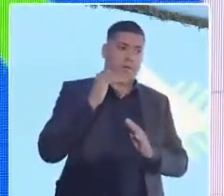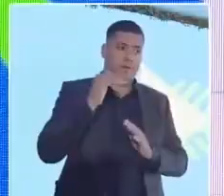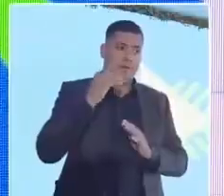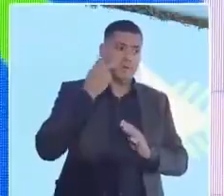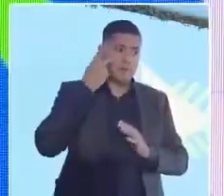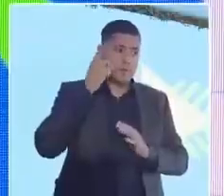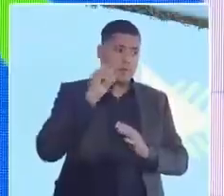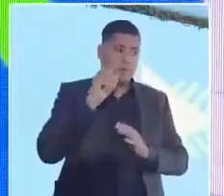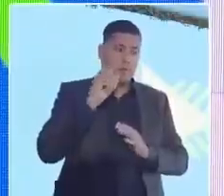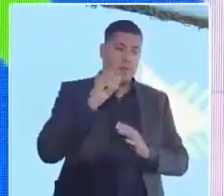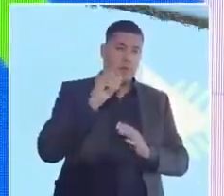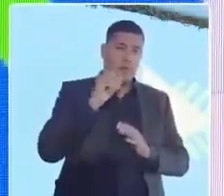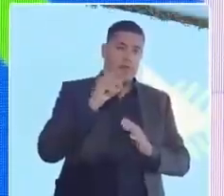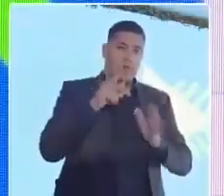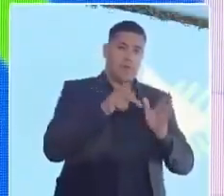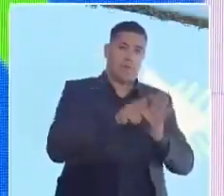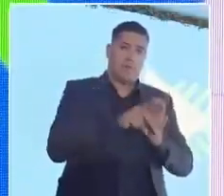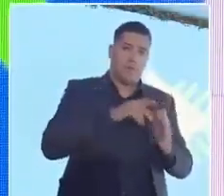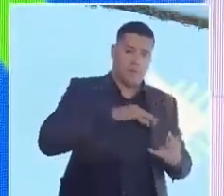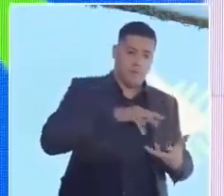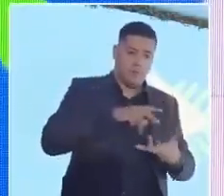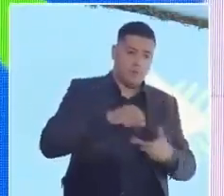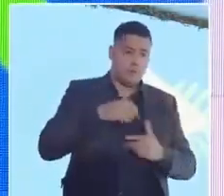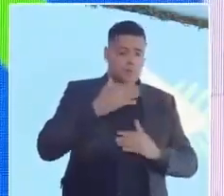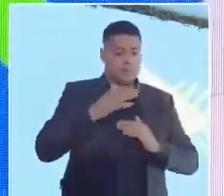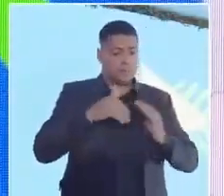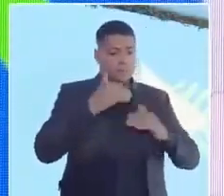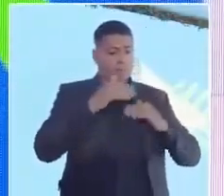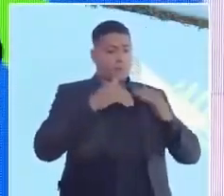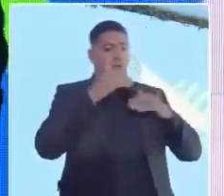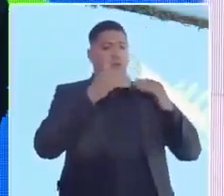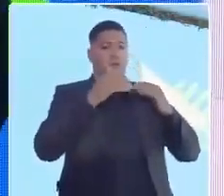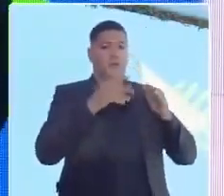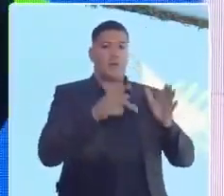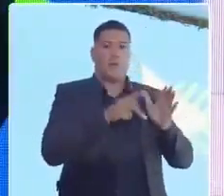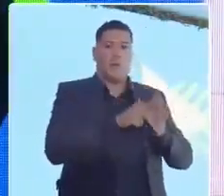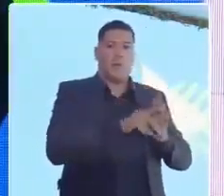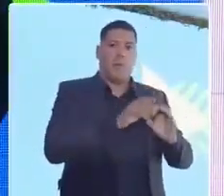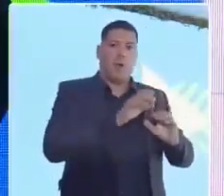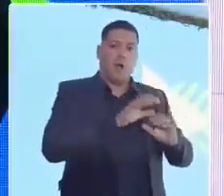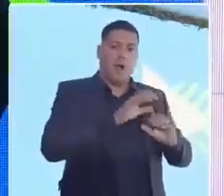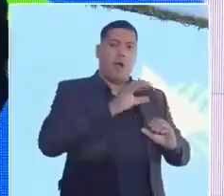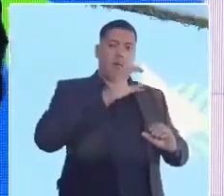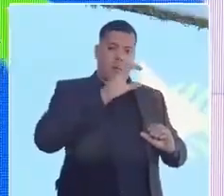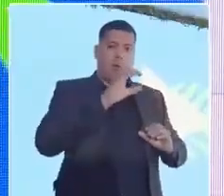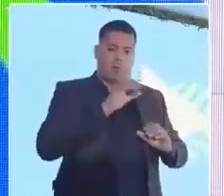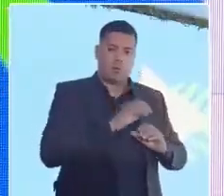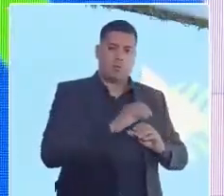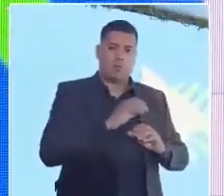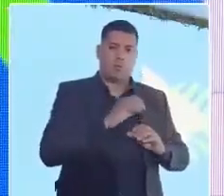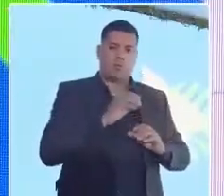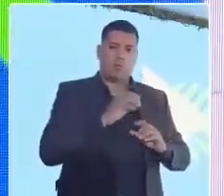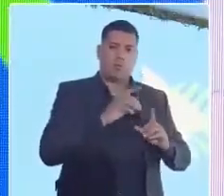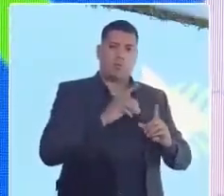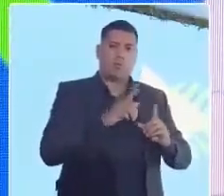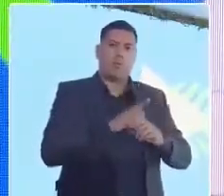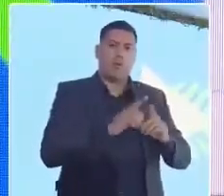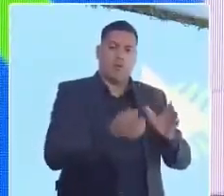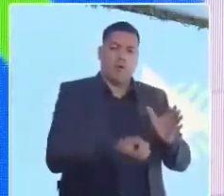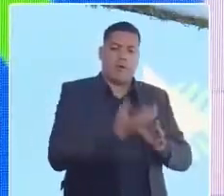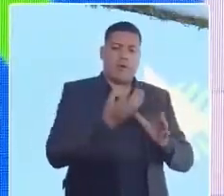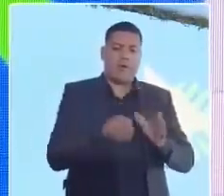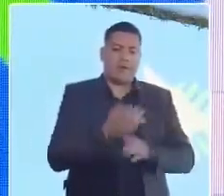Grandes Atores globais no processo de descarbonização e transição energética graças à abundância de